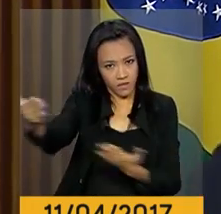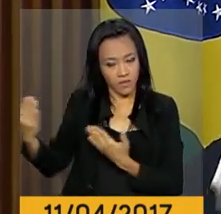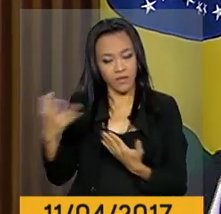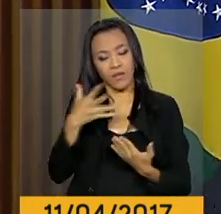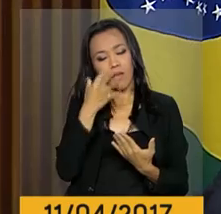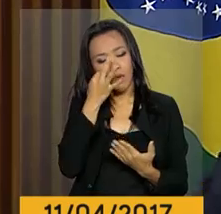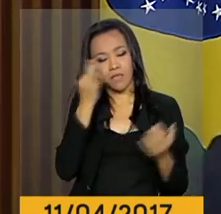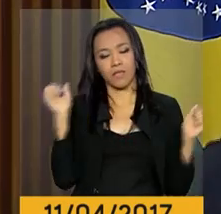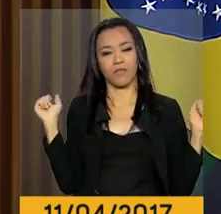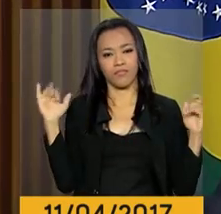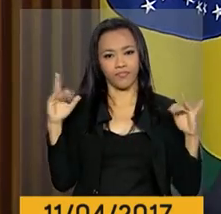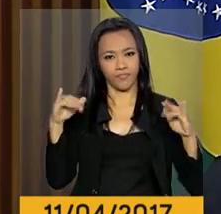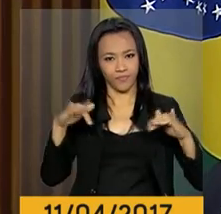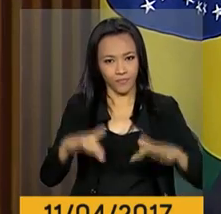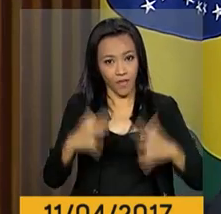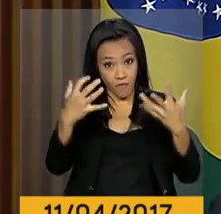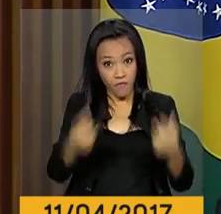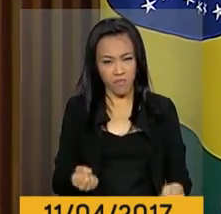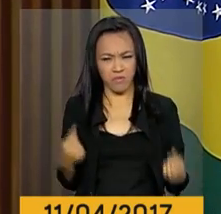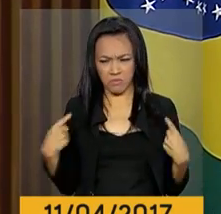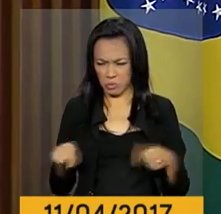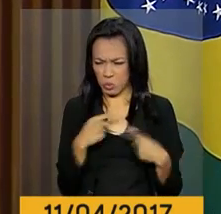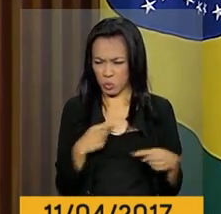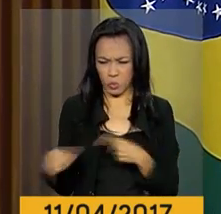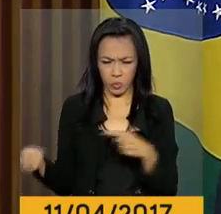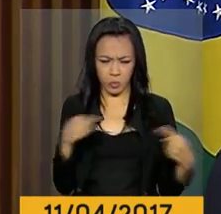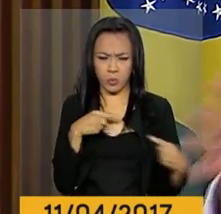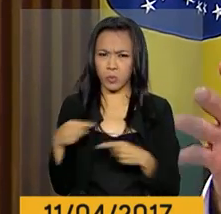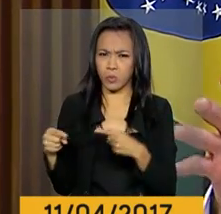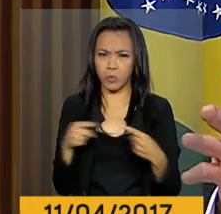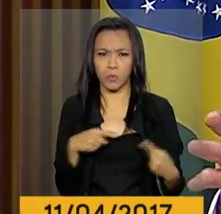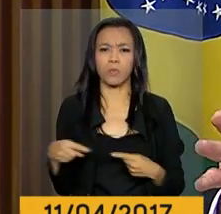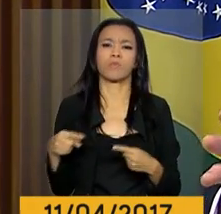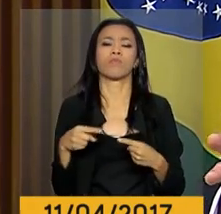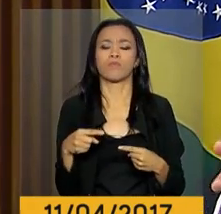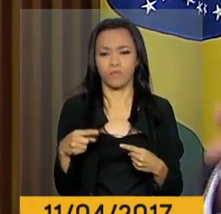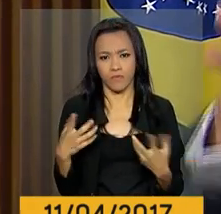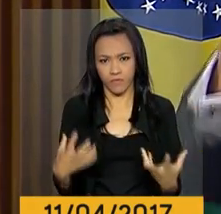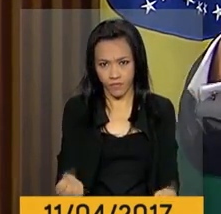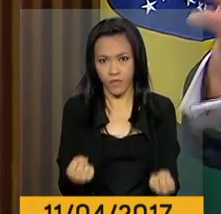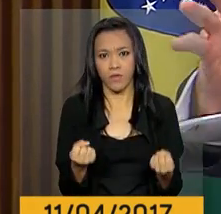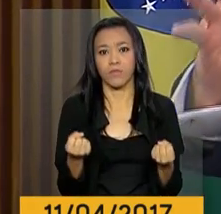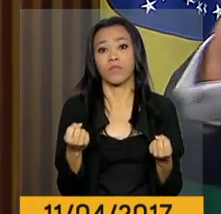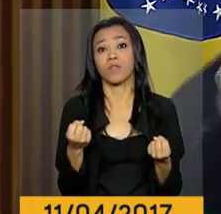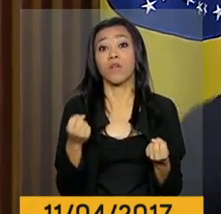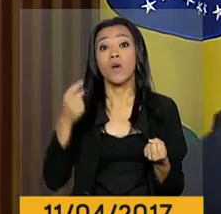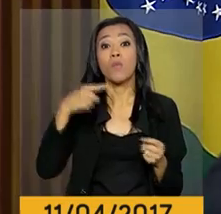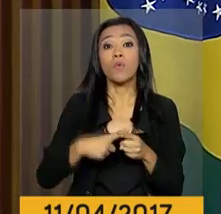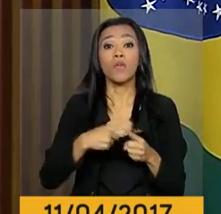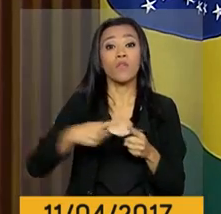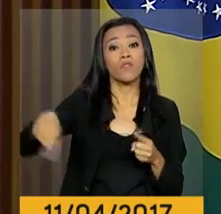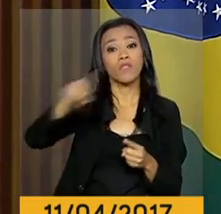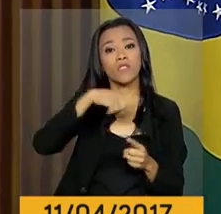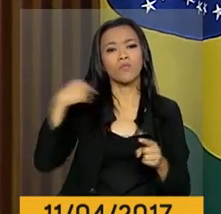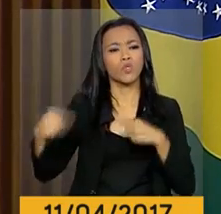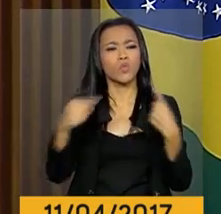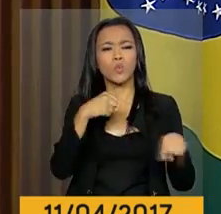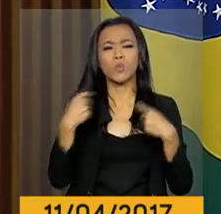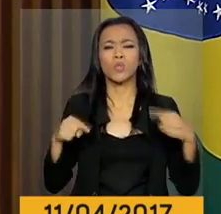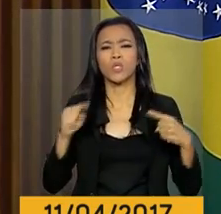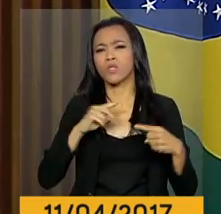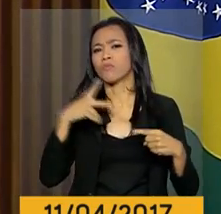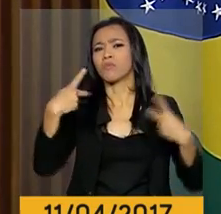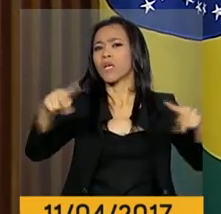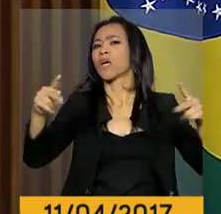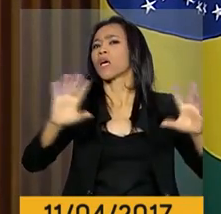fazer o o o debate possível naturalmente não será ainda um debate de mérito não é porque isso vocês estão debatendo lá na comissão